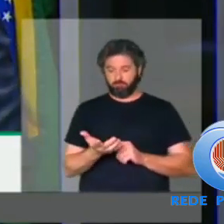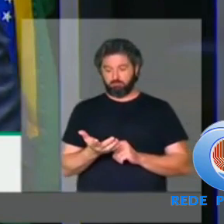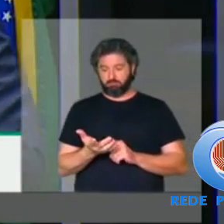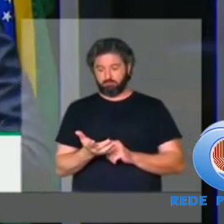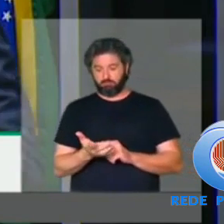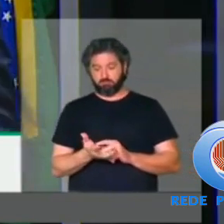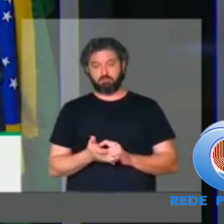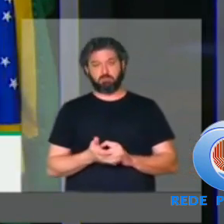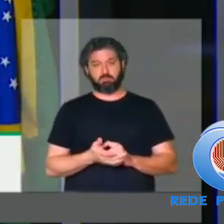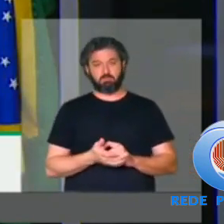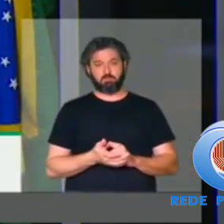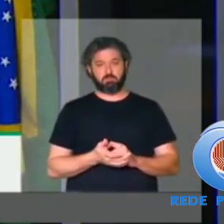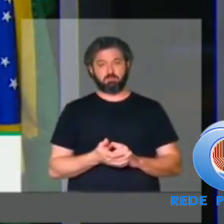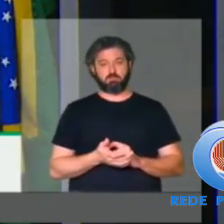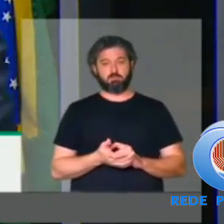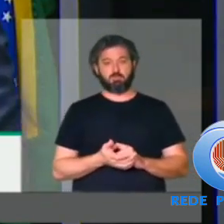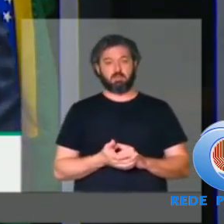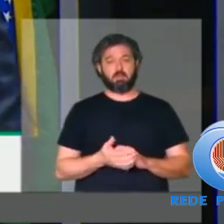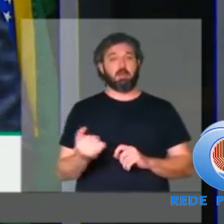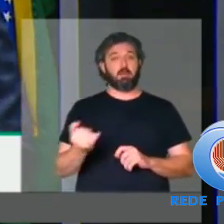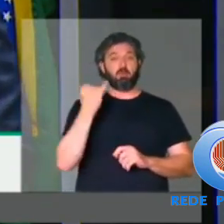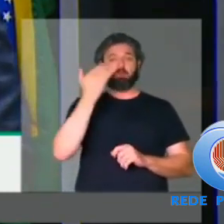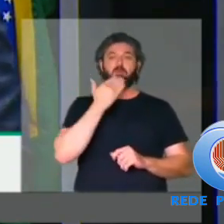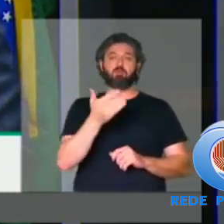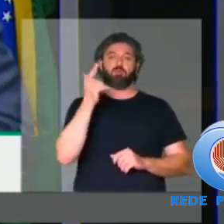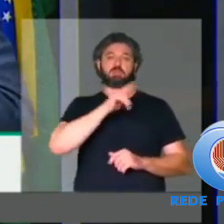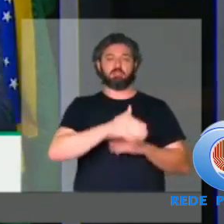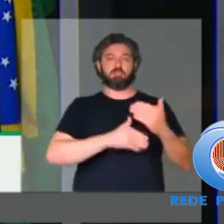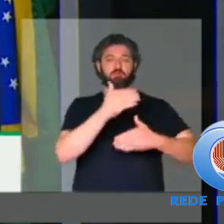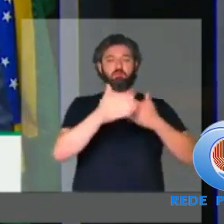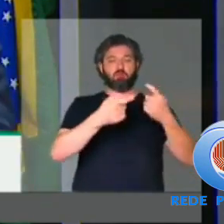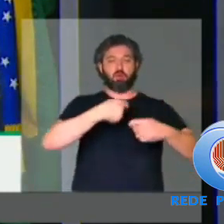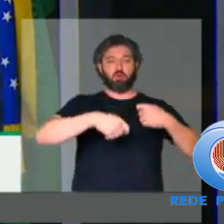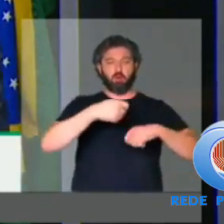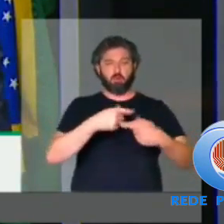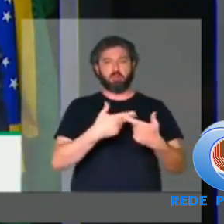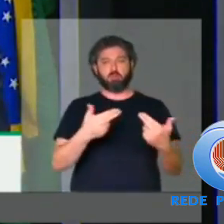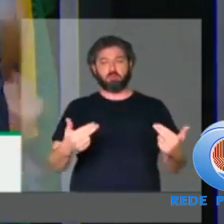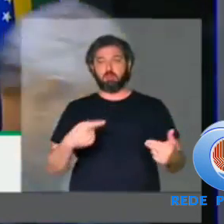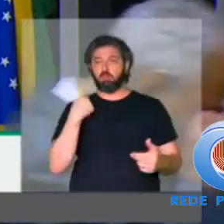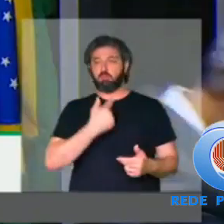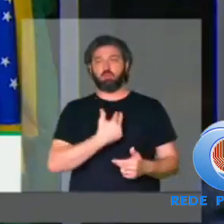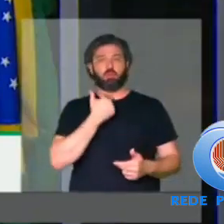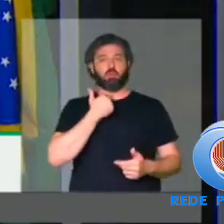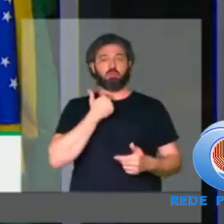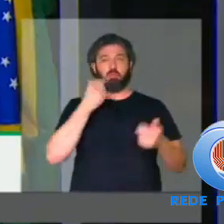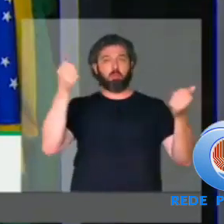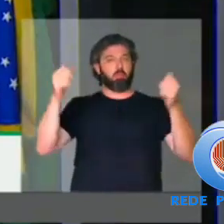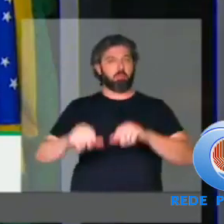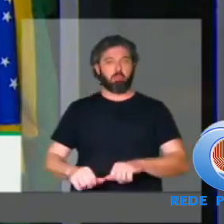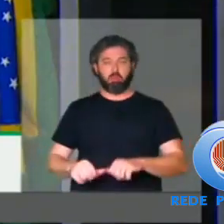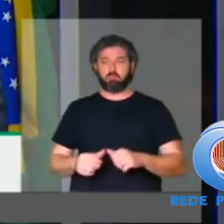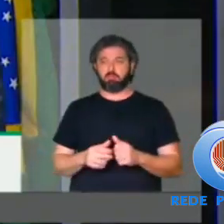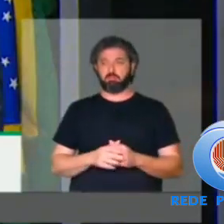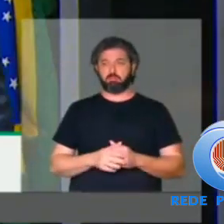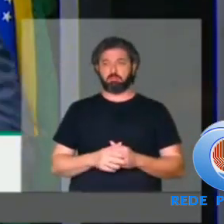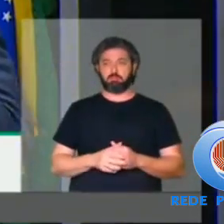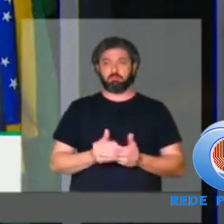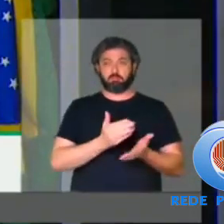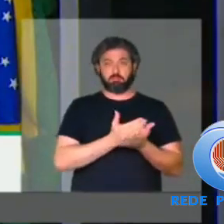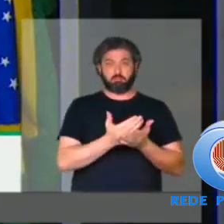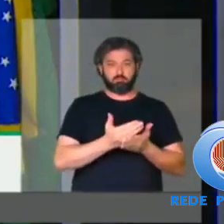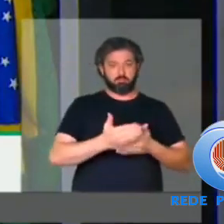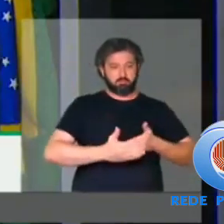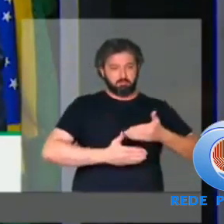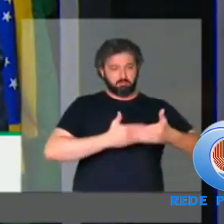imprescindível para continuarmos o crescimento. Nós não podemos regredir. Começamos